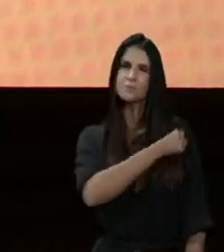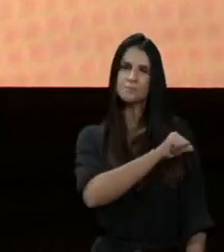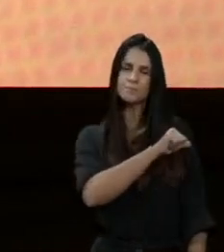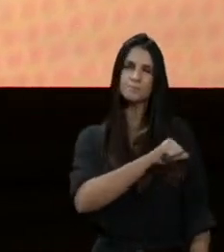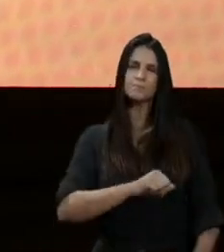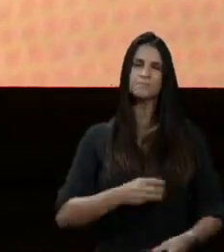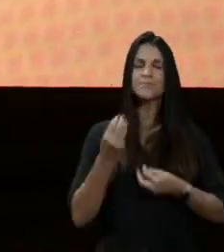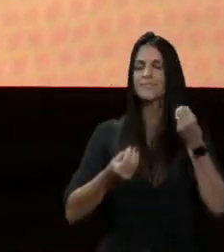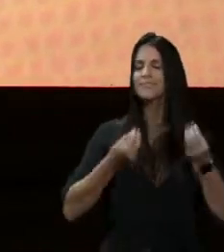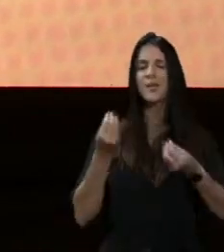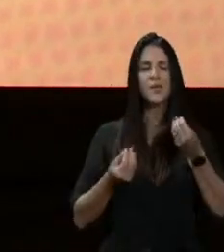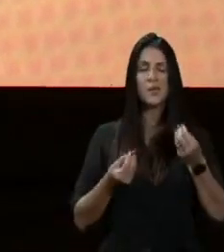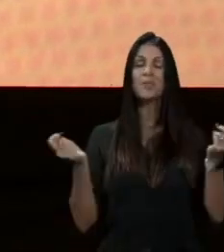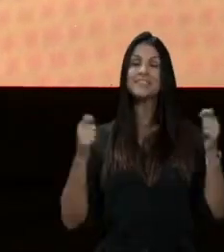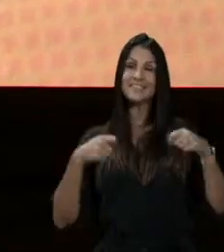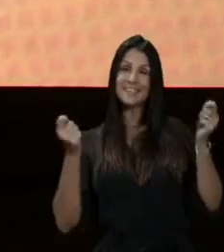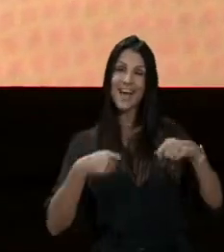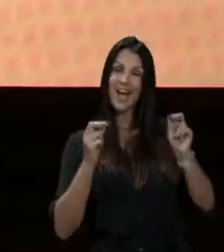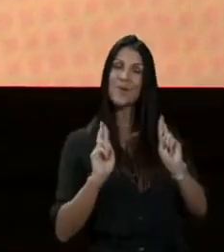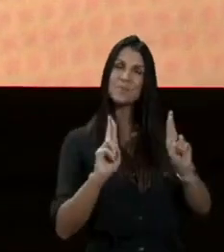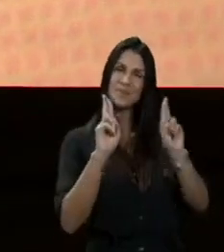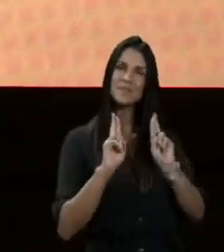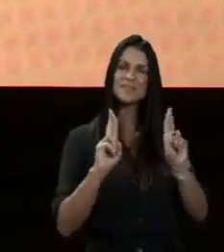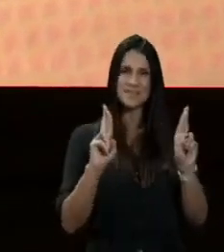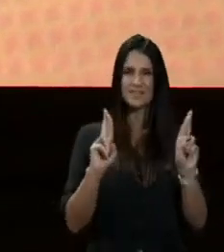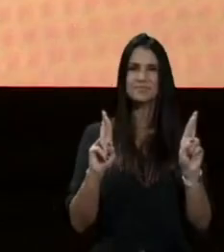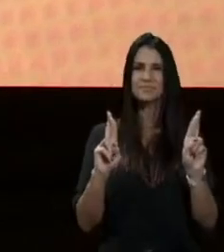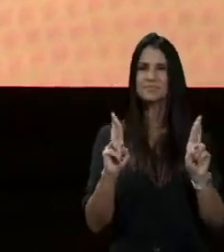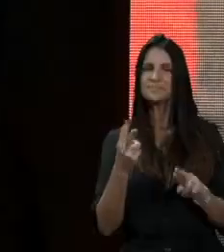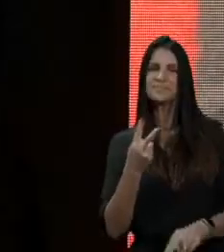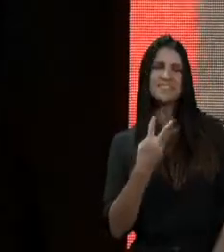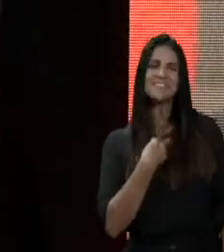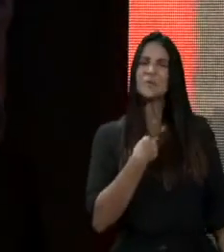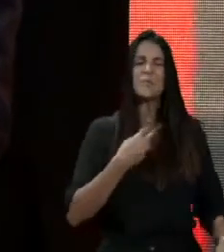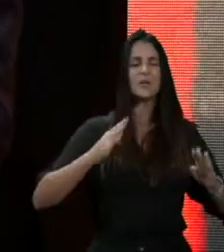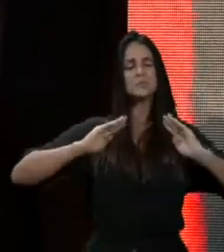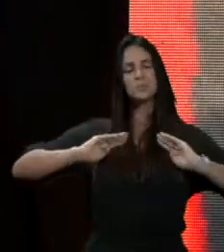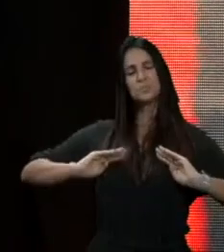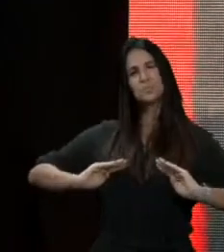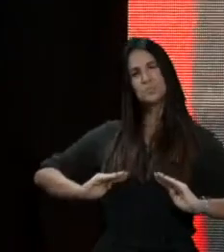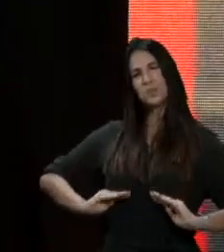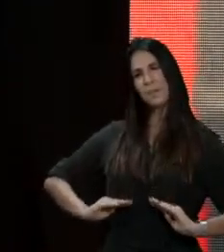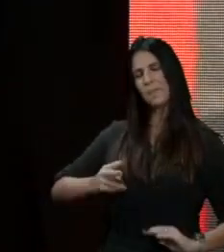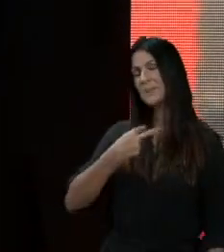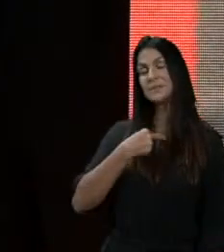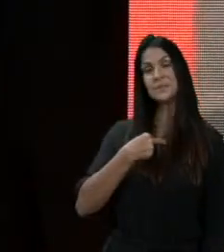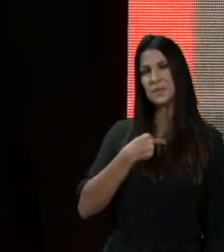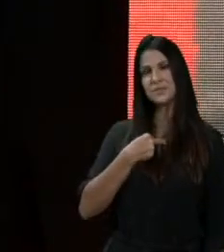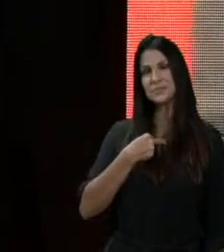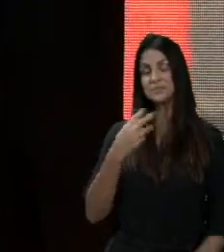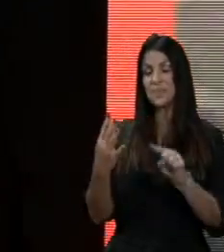ainda dá para ter esperança se não desanimarmos diante dos obstáculos e quando eles chegaram a atirar